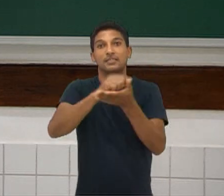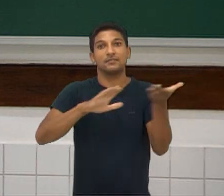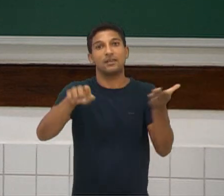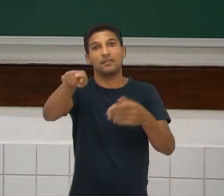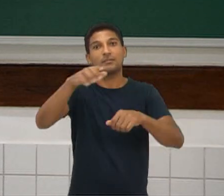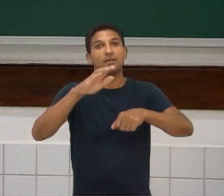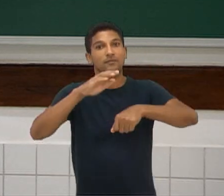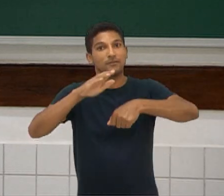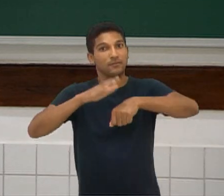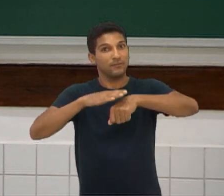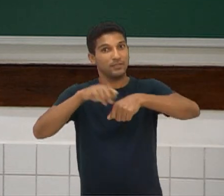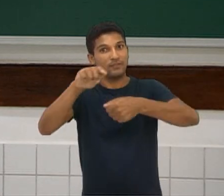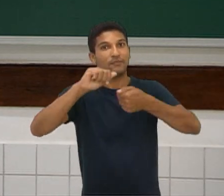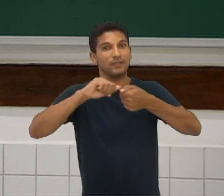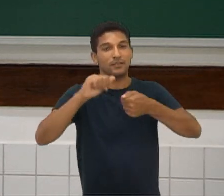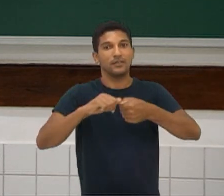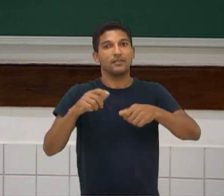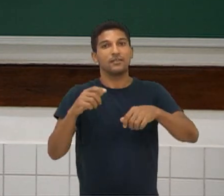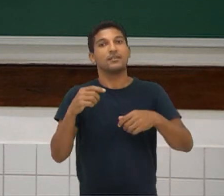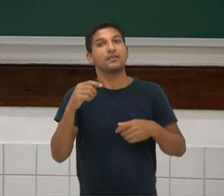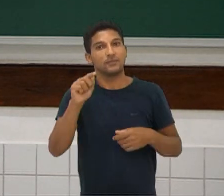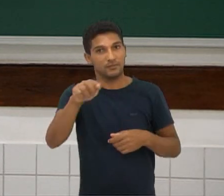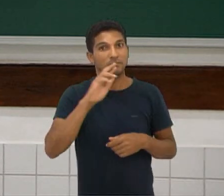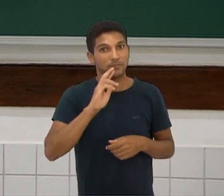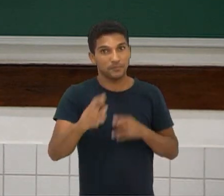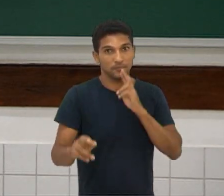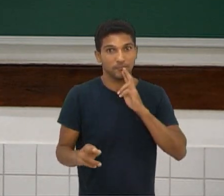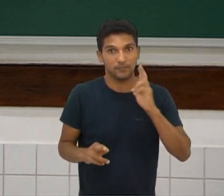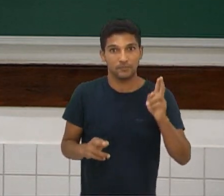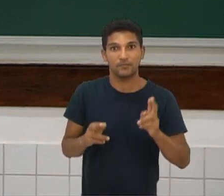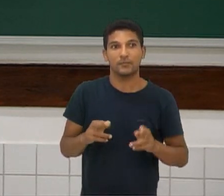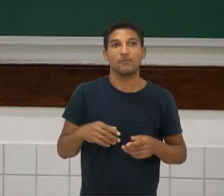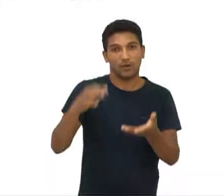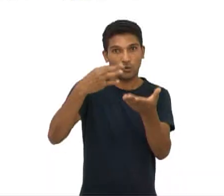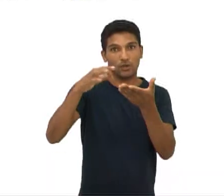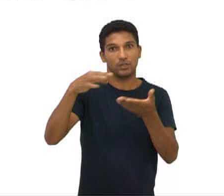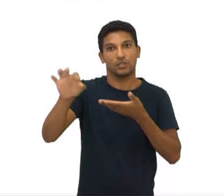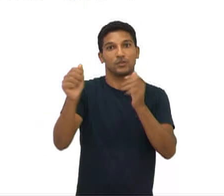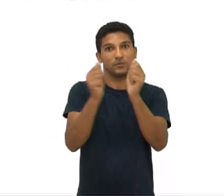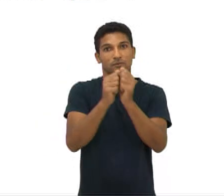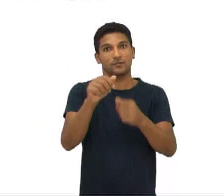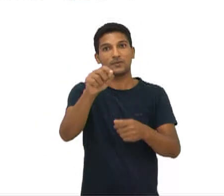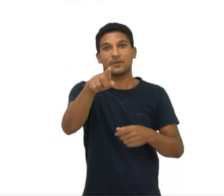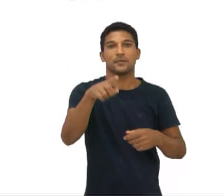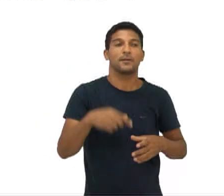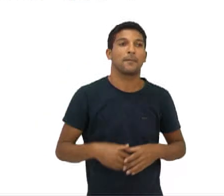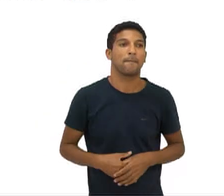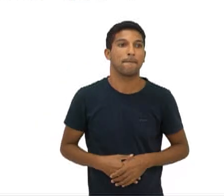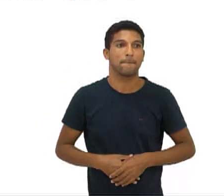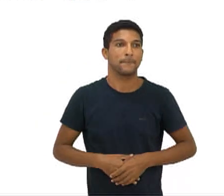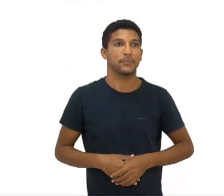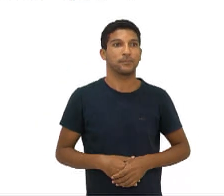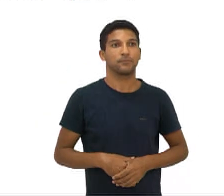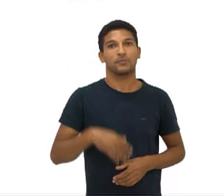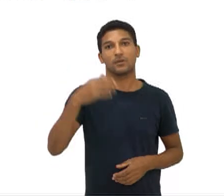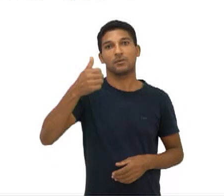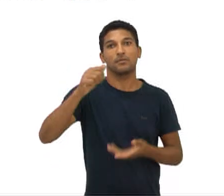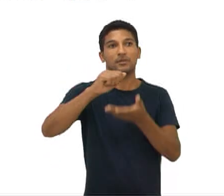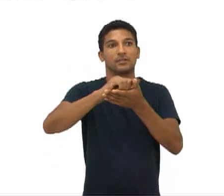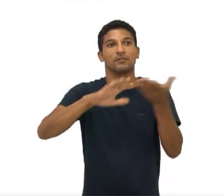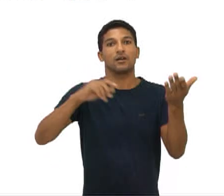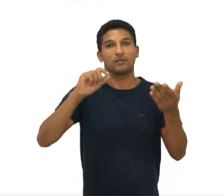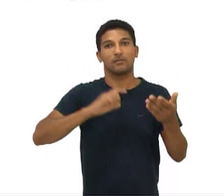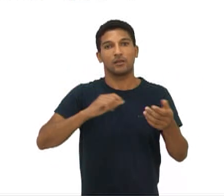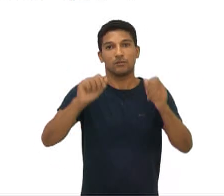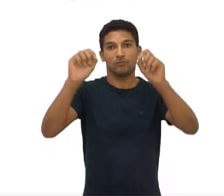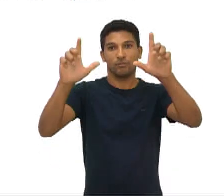rapidinho, naquele tempinho marotinho, para vocês realizarem e eu vou corrigindo junto com vocês, tá bom? Esse primeiro exercício está dividido em duas telas,